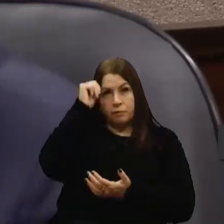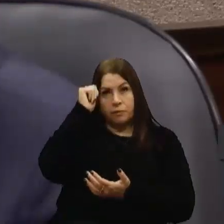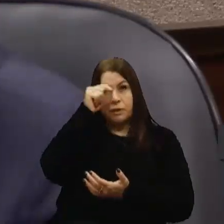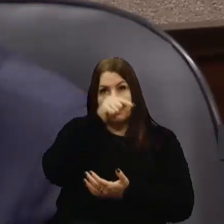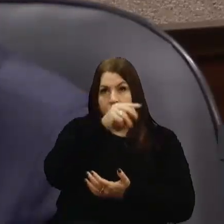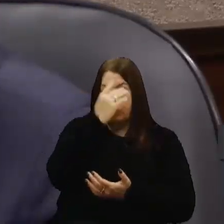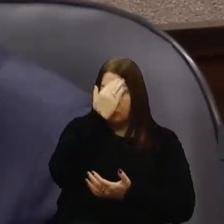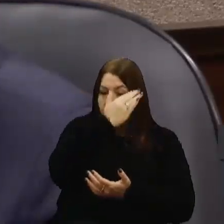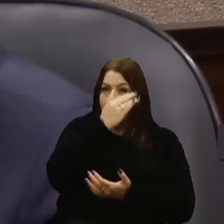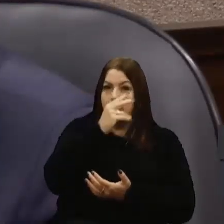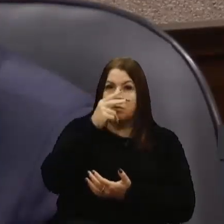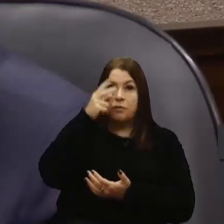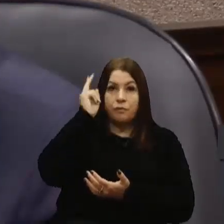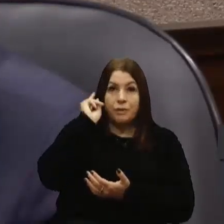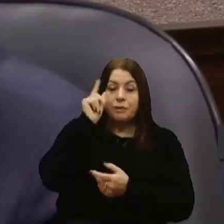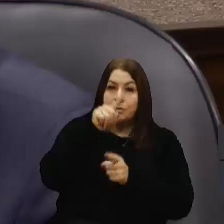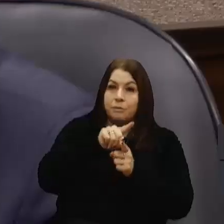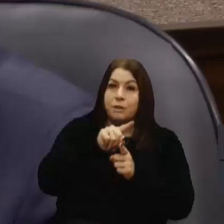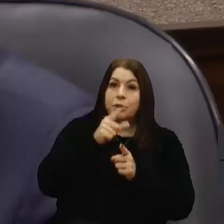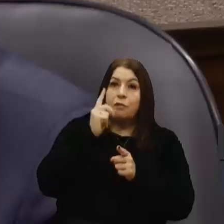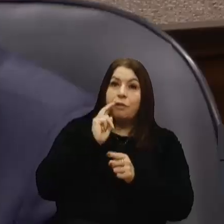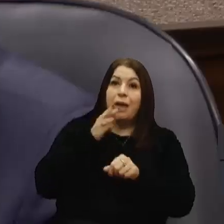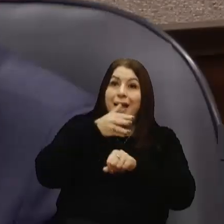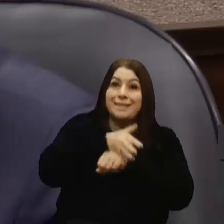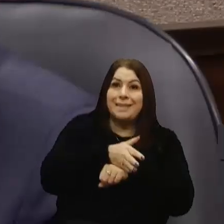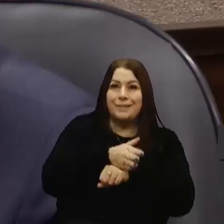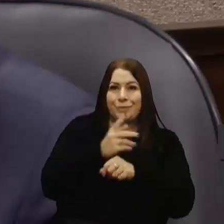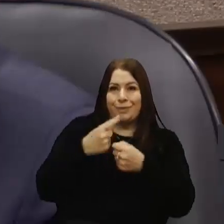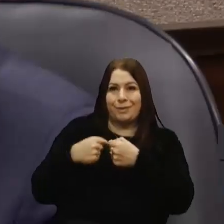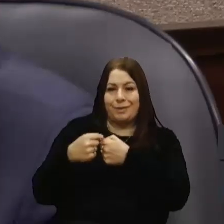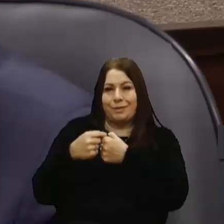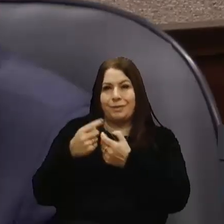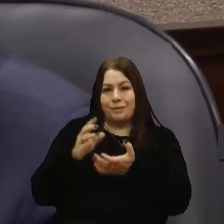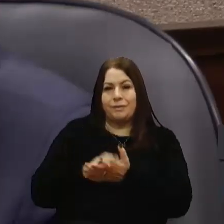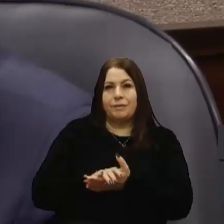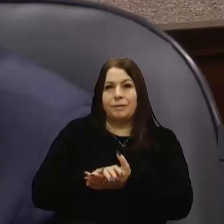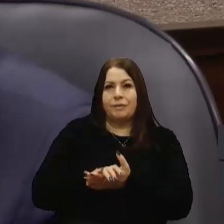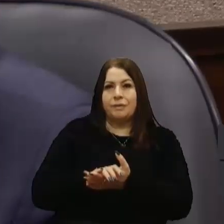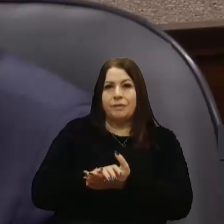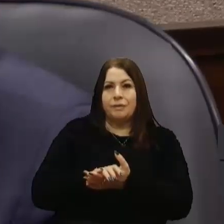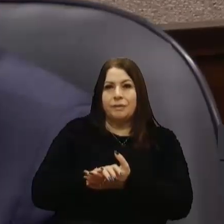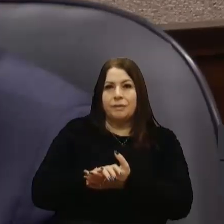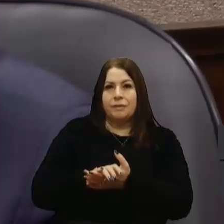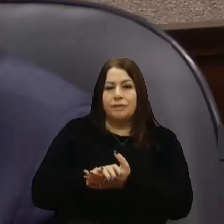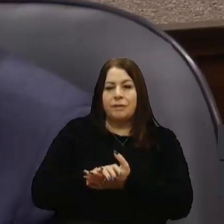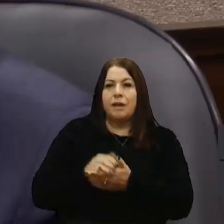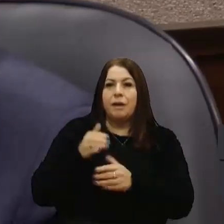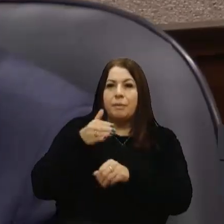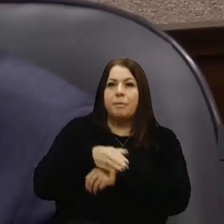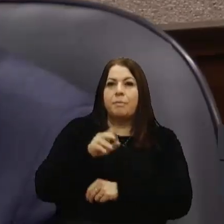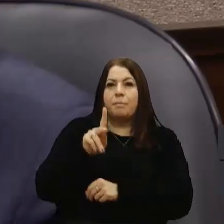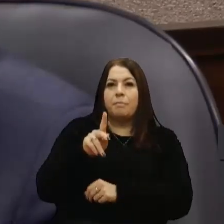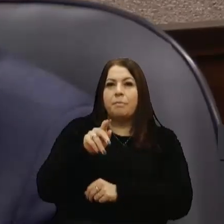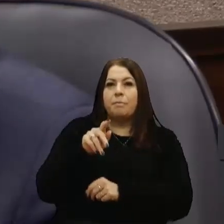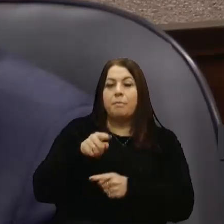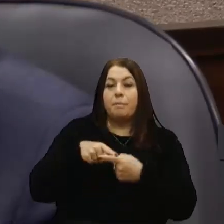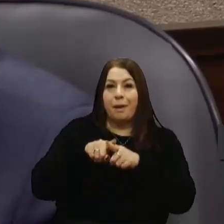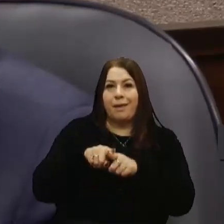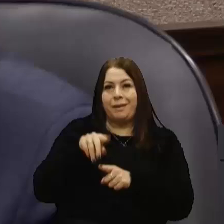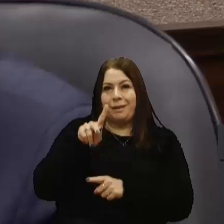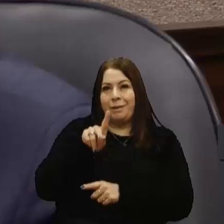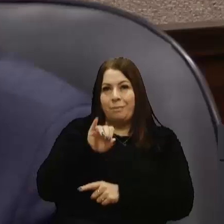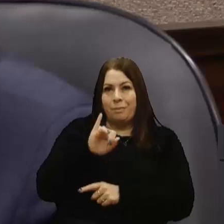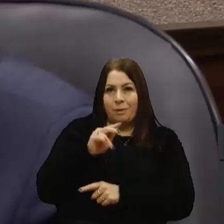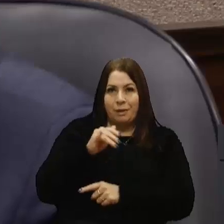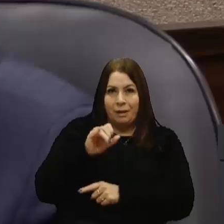vice Néstor também olhem para essa questão desses acessos. O senhor está no painel com acesso ao Parque dos Pinhais. Eu também tenho